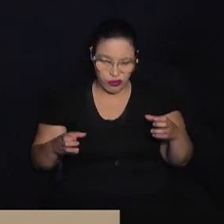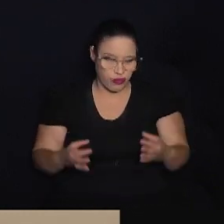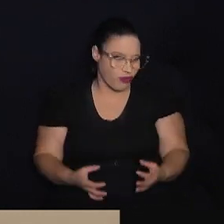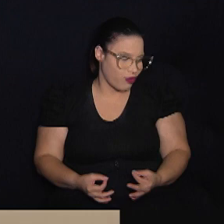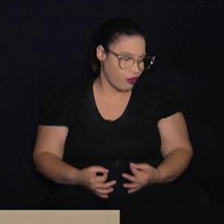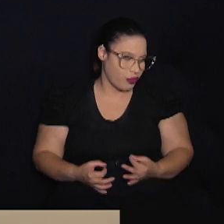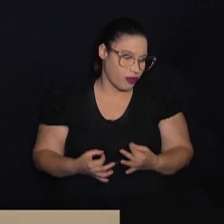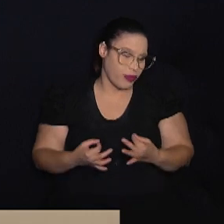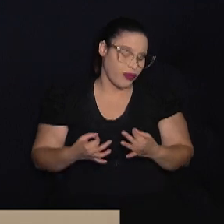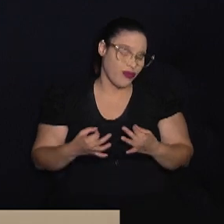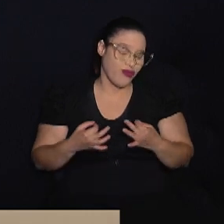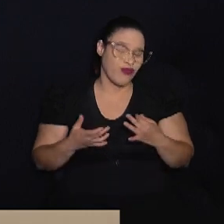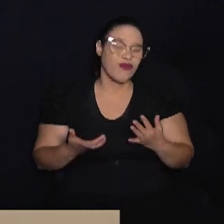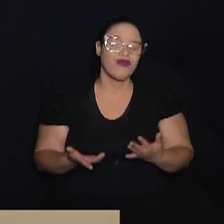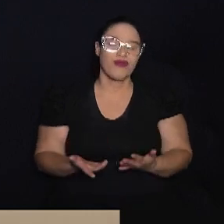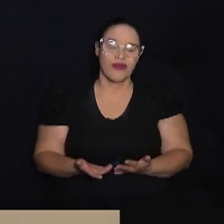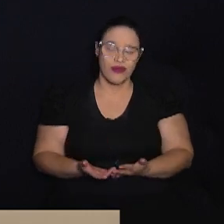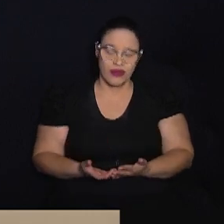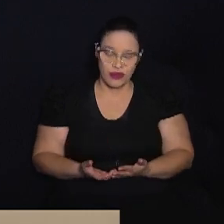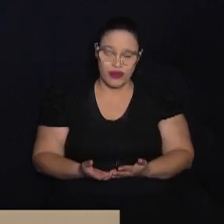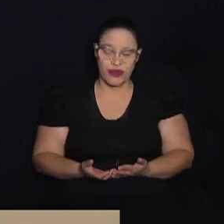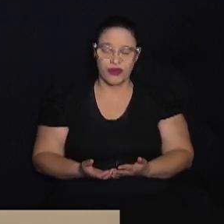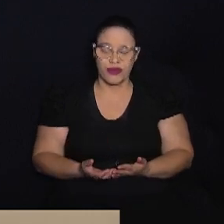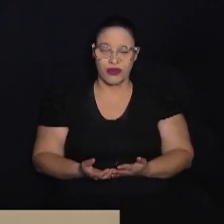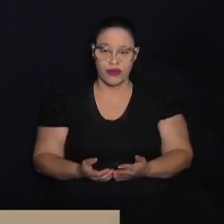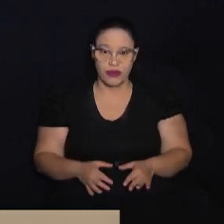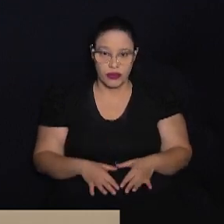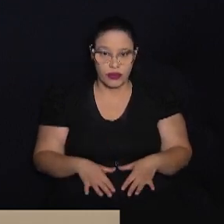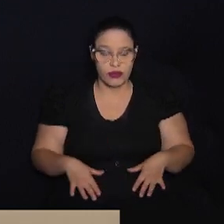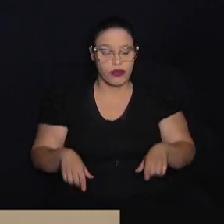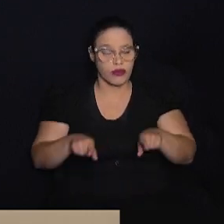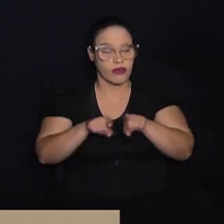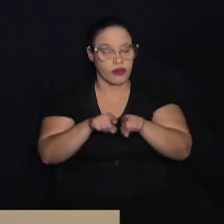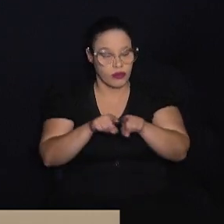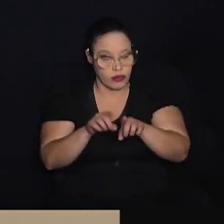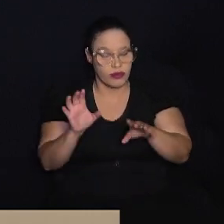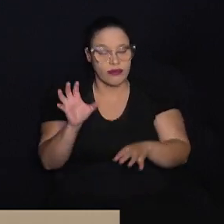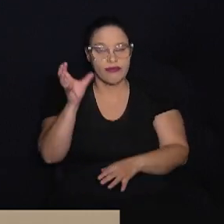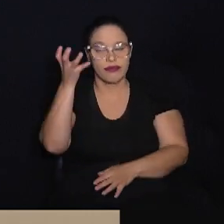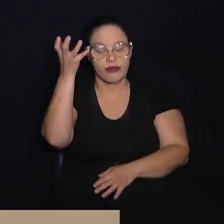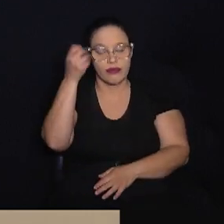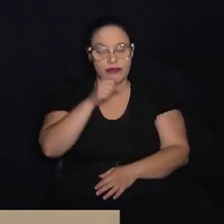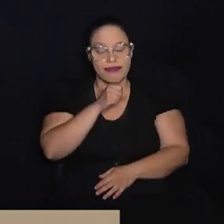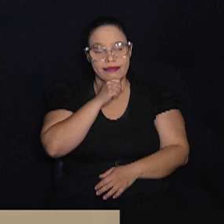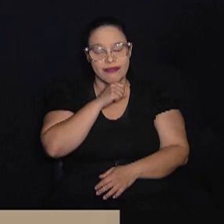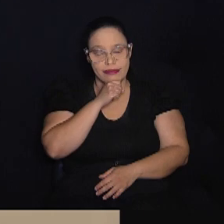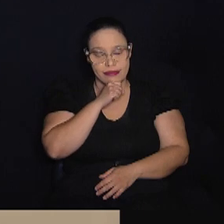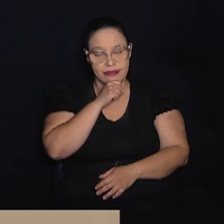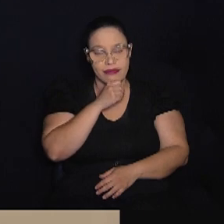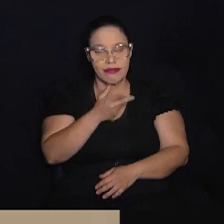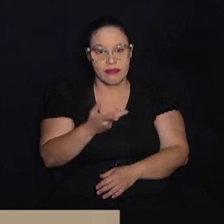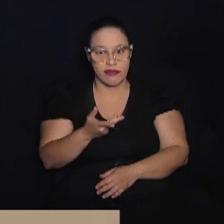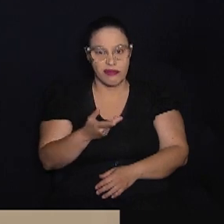as regiões, né? No caso da bexiga, isso também acontece nos pacientes mais idosos, principalmente